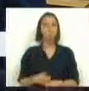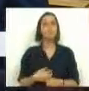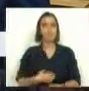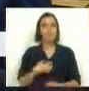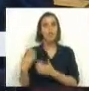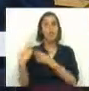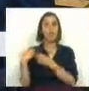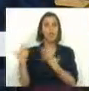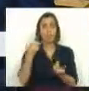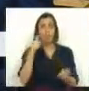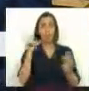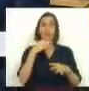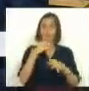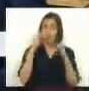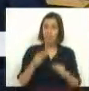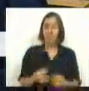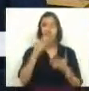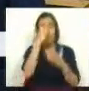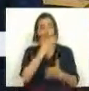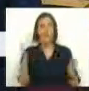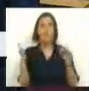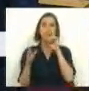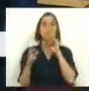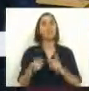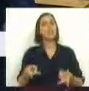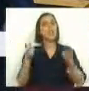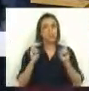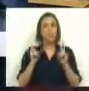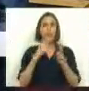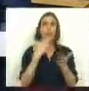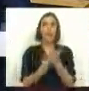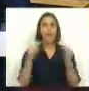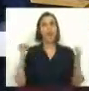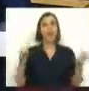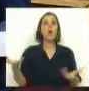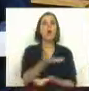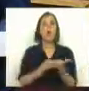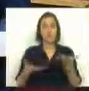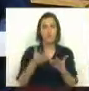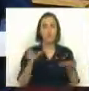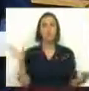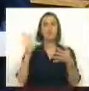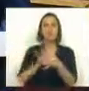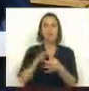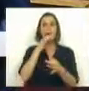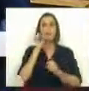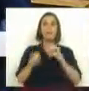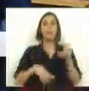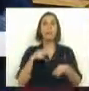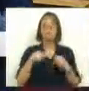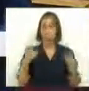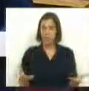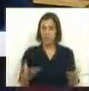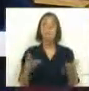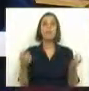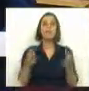por isso, reafirma a sua abertura e disponibilidade para gerar consensos convergentes para a modernização,